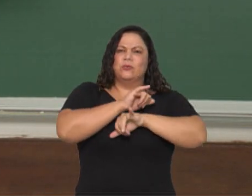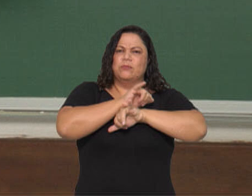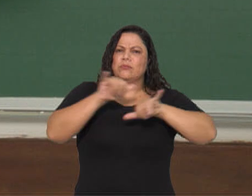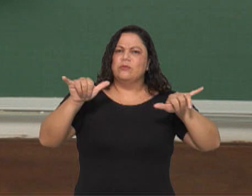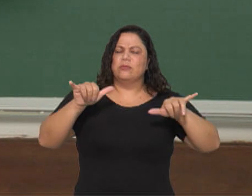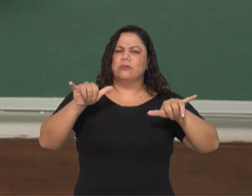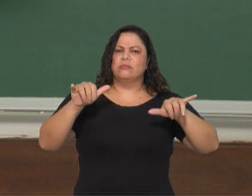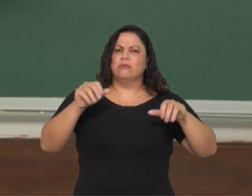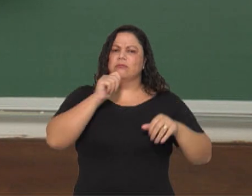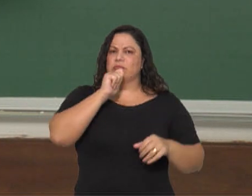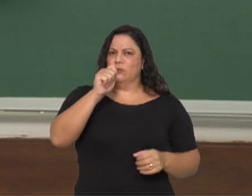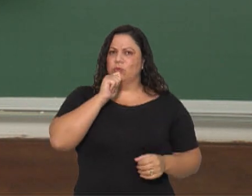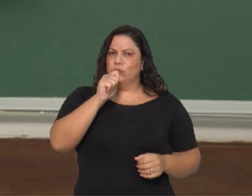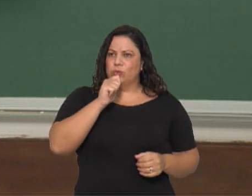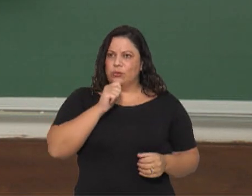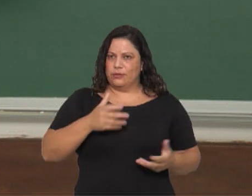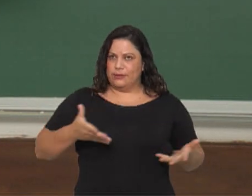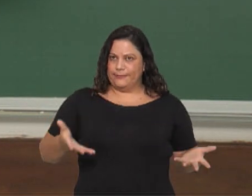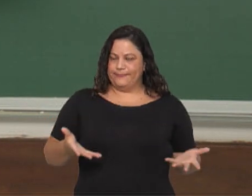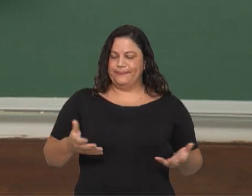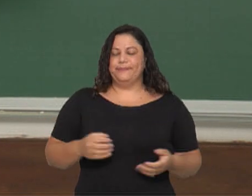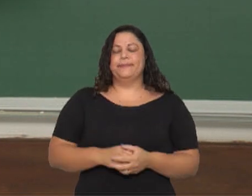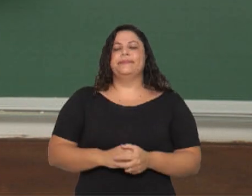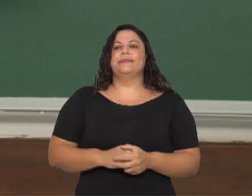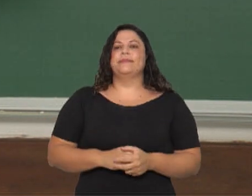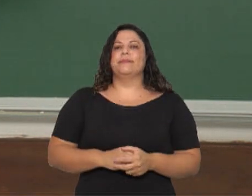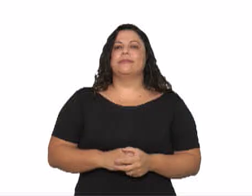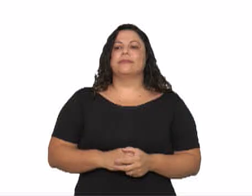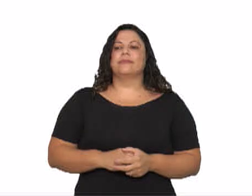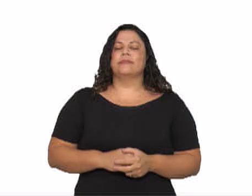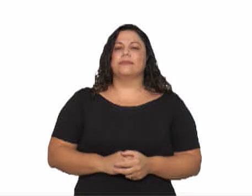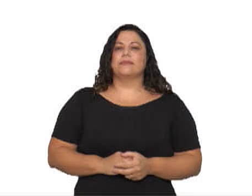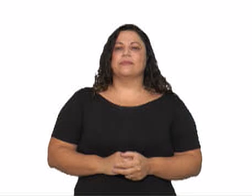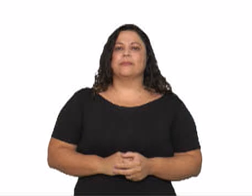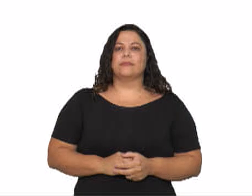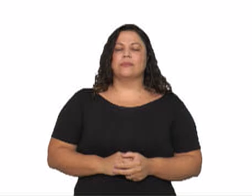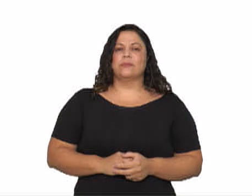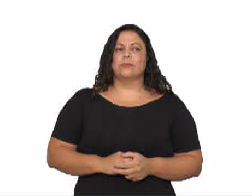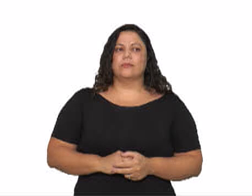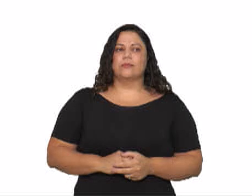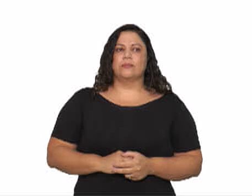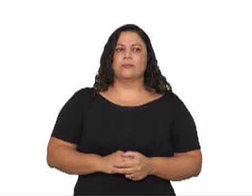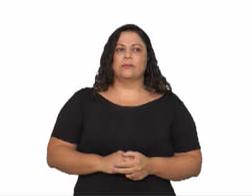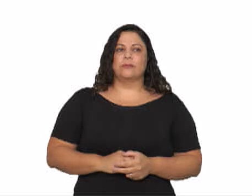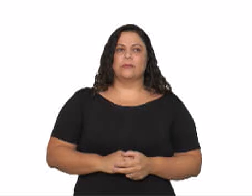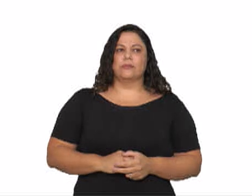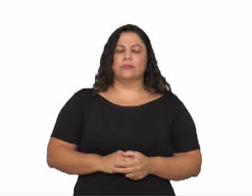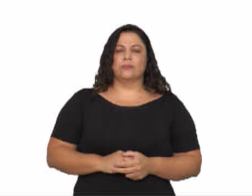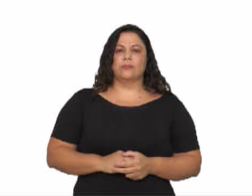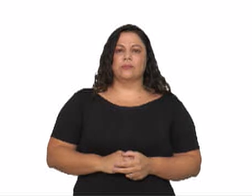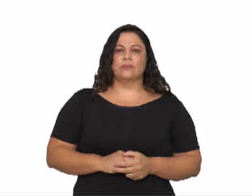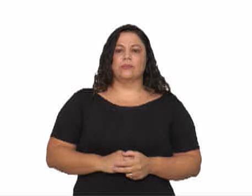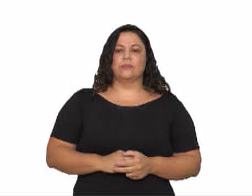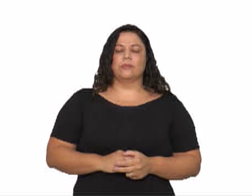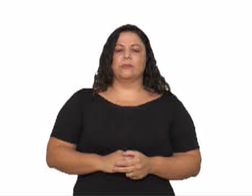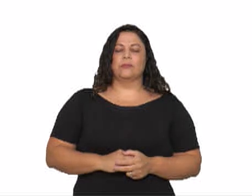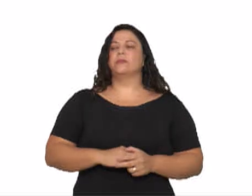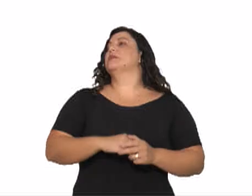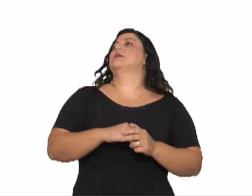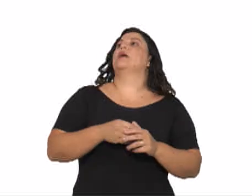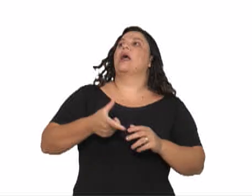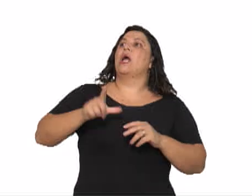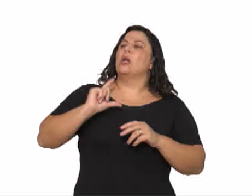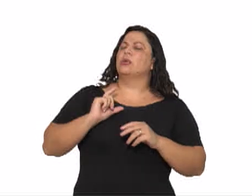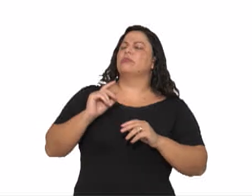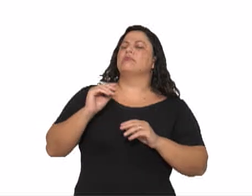do jornal Clarim. Ele traz na íntegra o poema da Nadine, ok? Os conteúdos, antecipando para